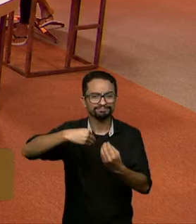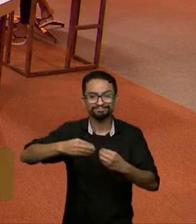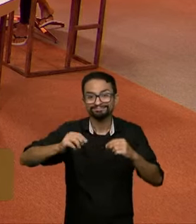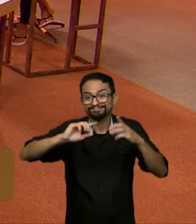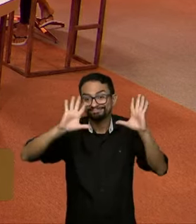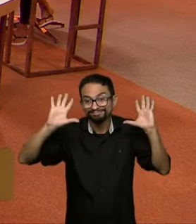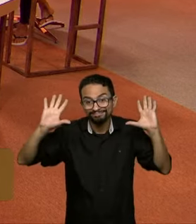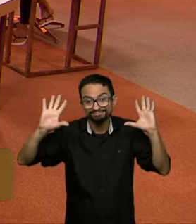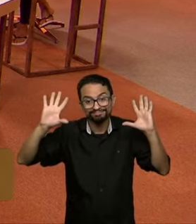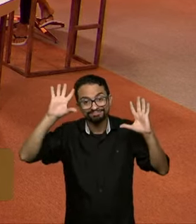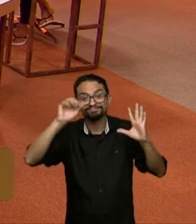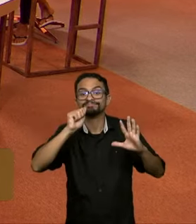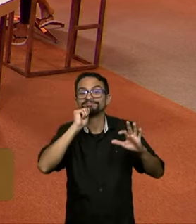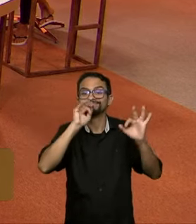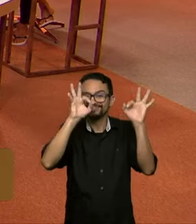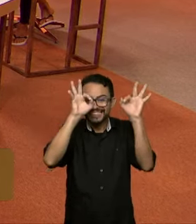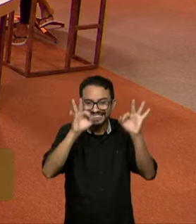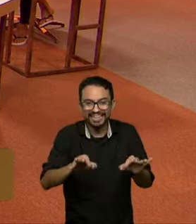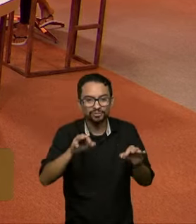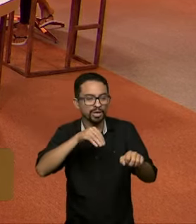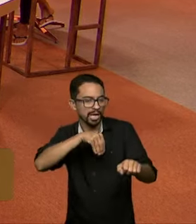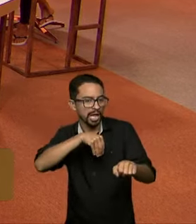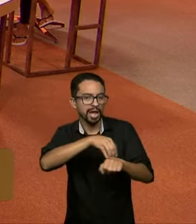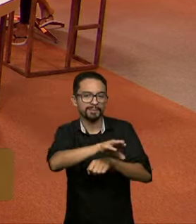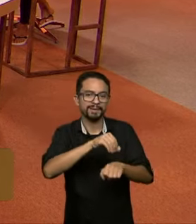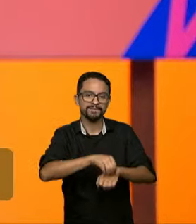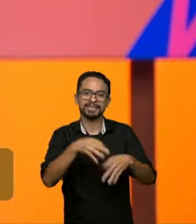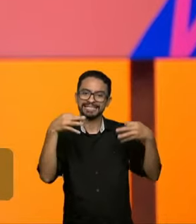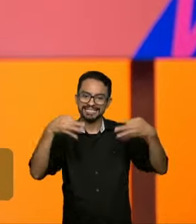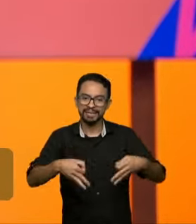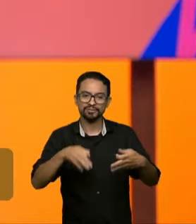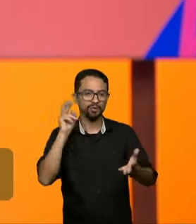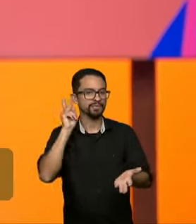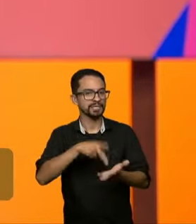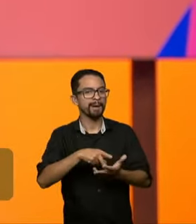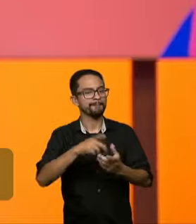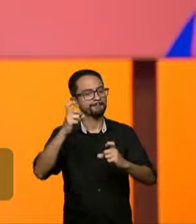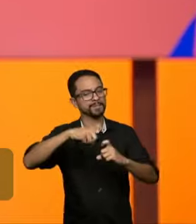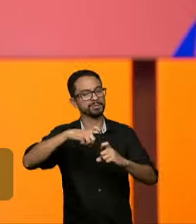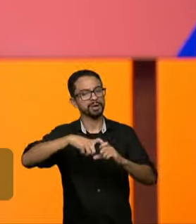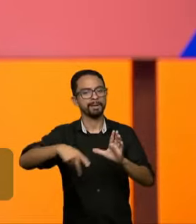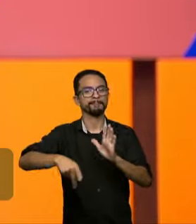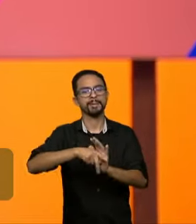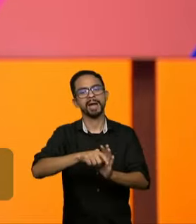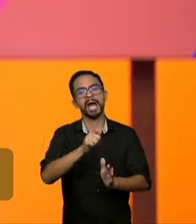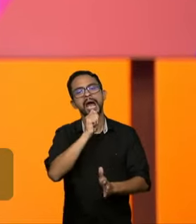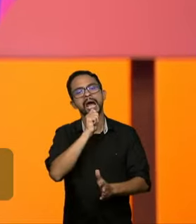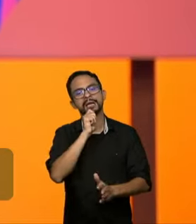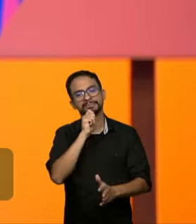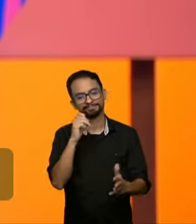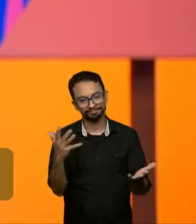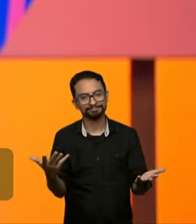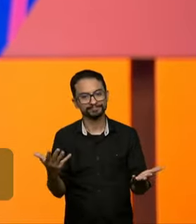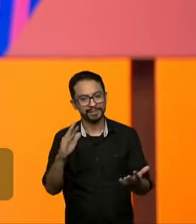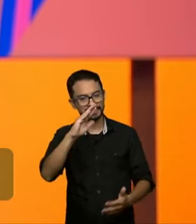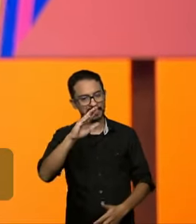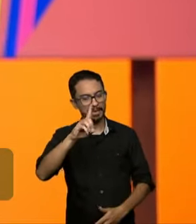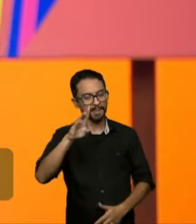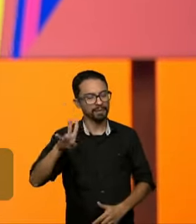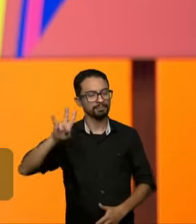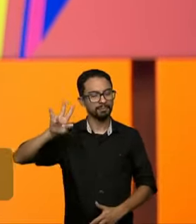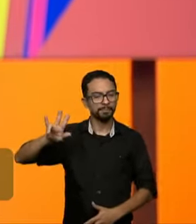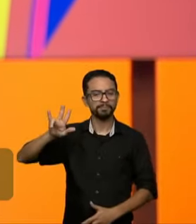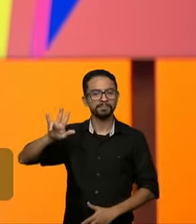Então, isso ainda não é uma recomendação oficial, entendi, médica, o uso de CBD, de canabidiol,